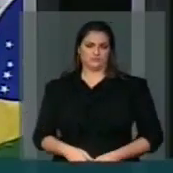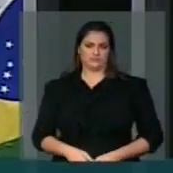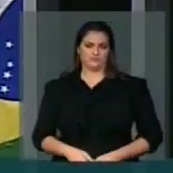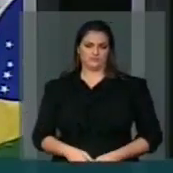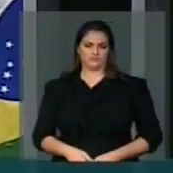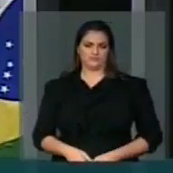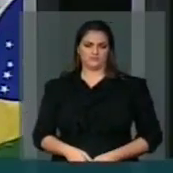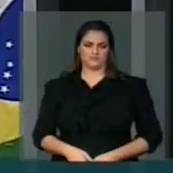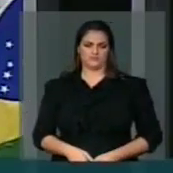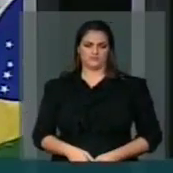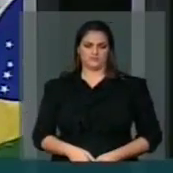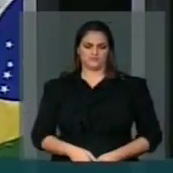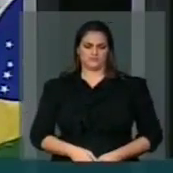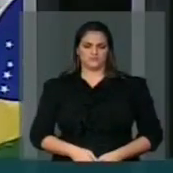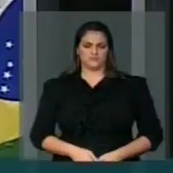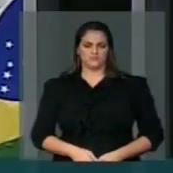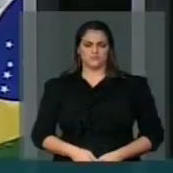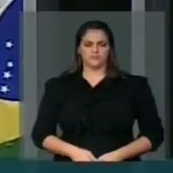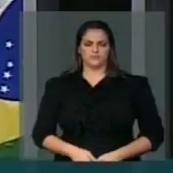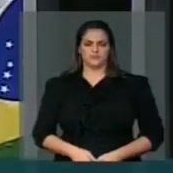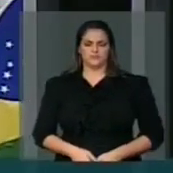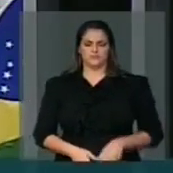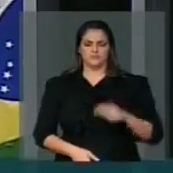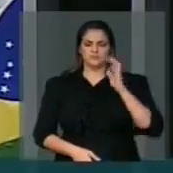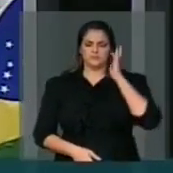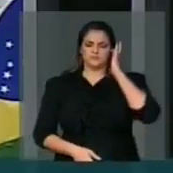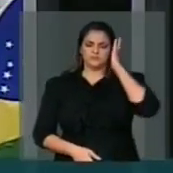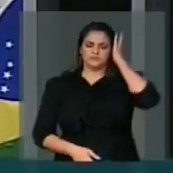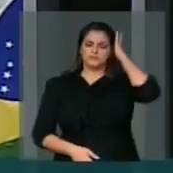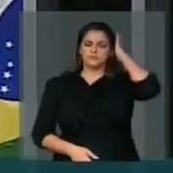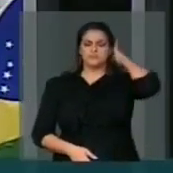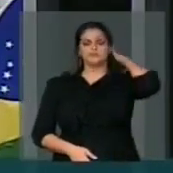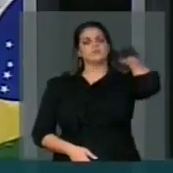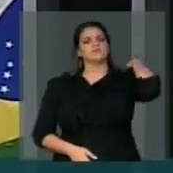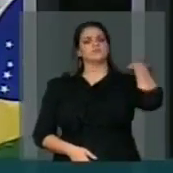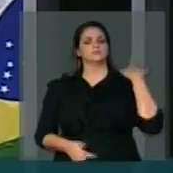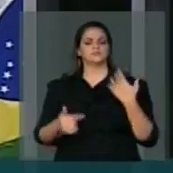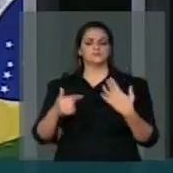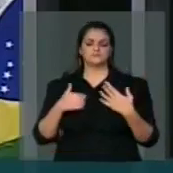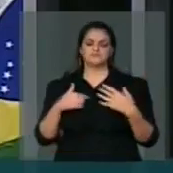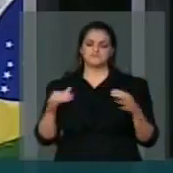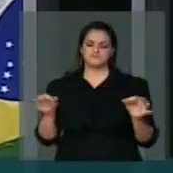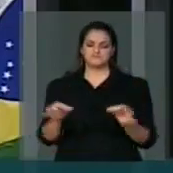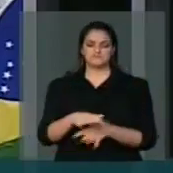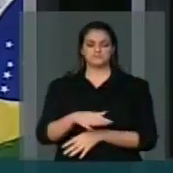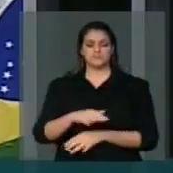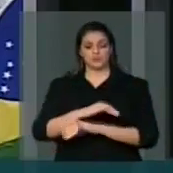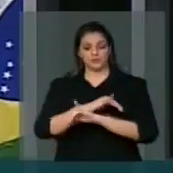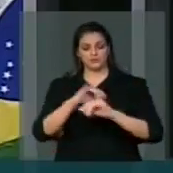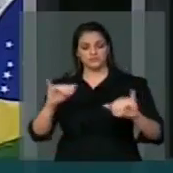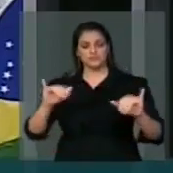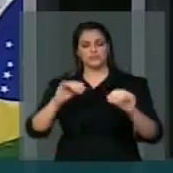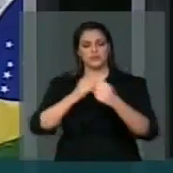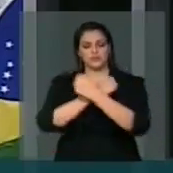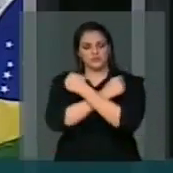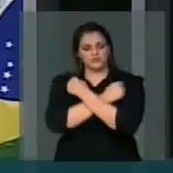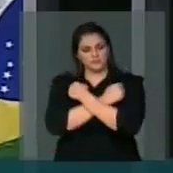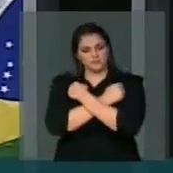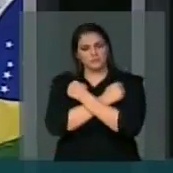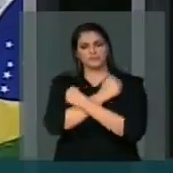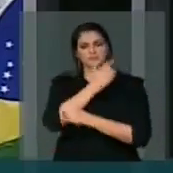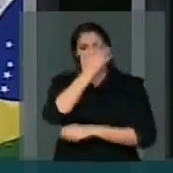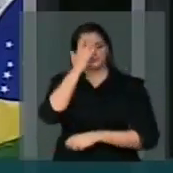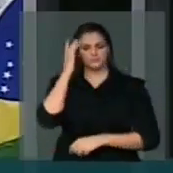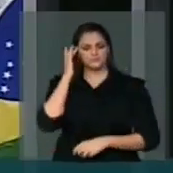a abertura dessa sessão. Dito isso, deixo aqui o meu abraço aos brasileiros